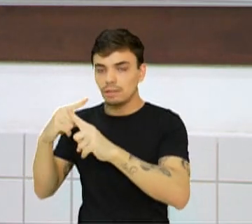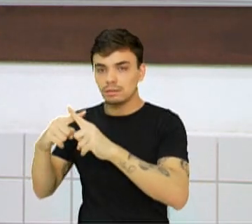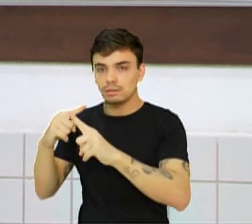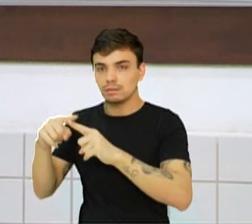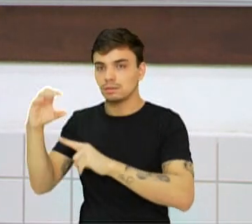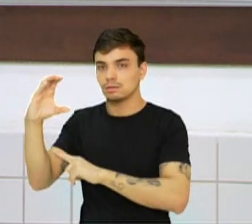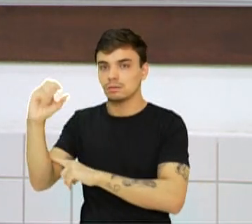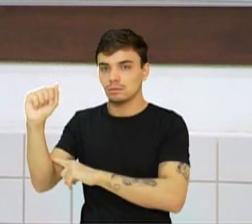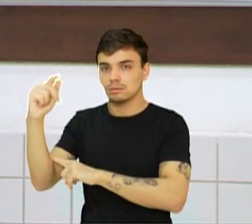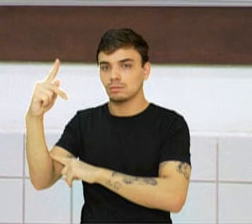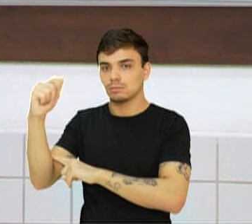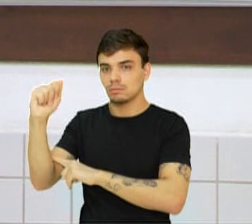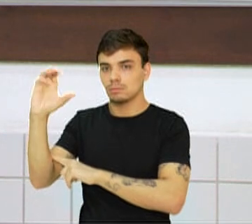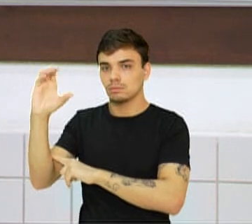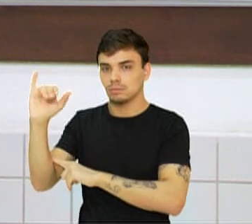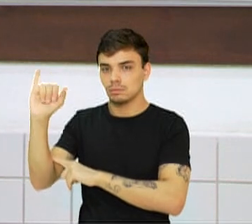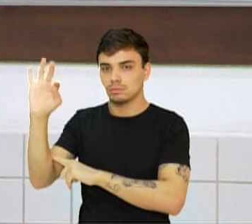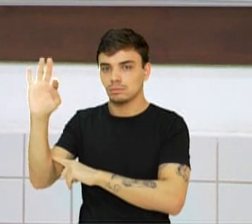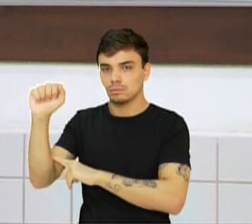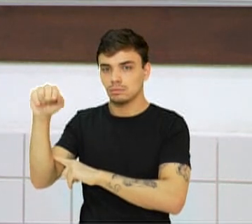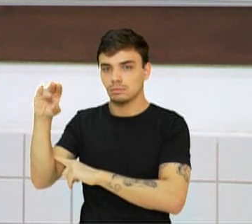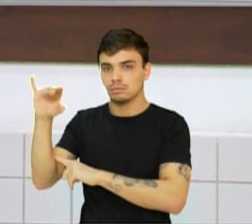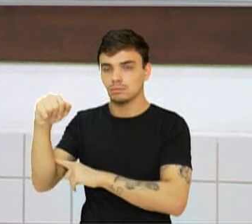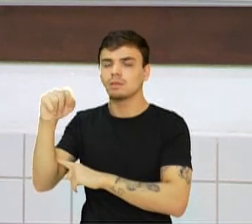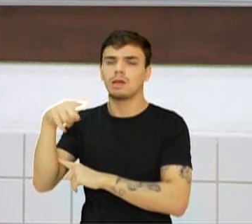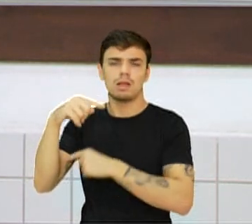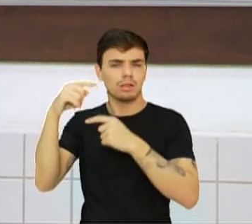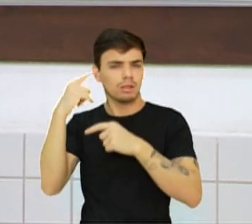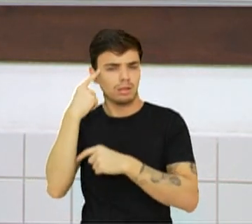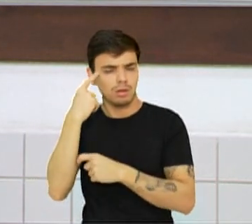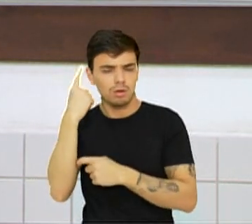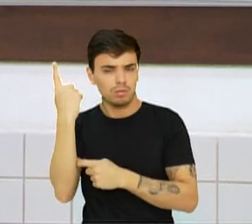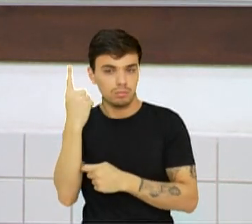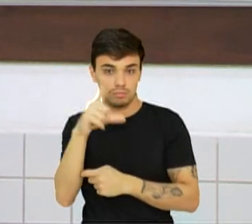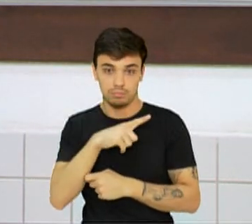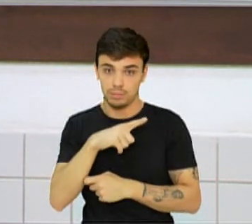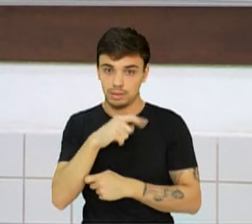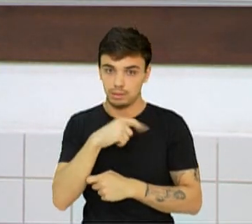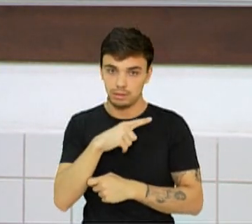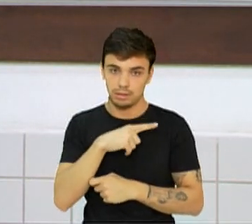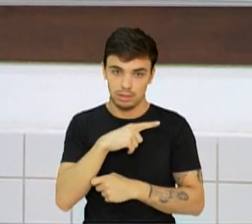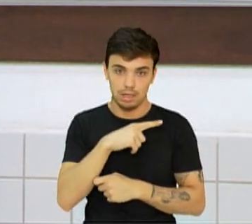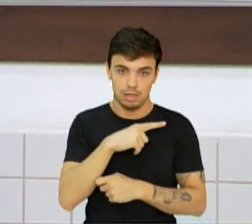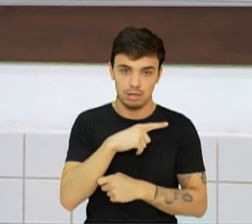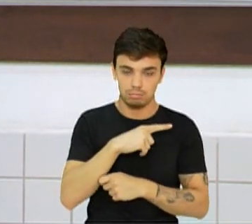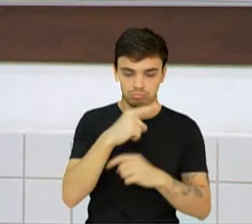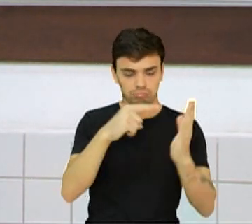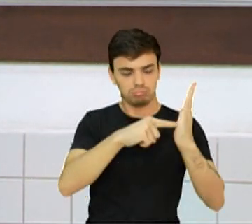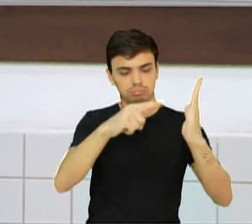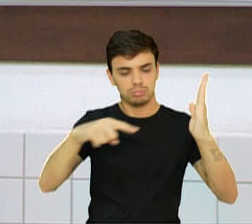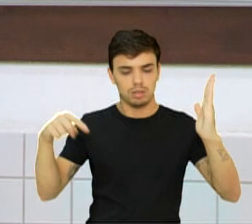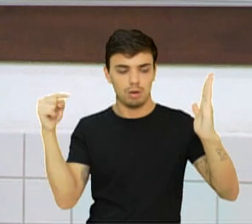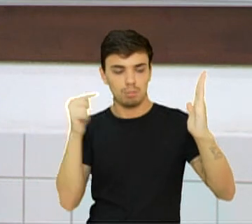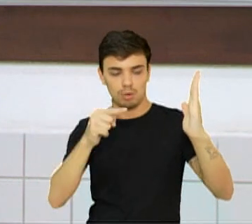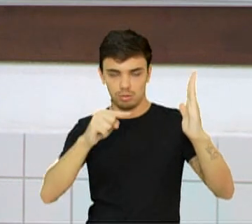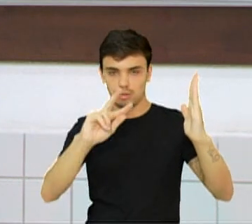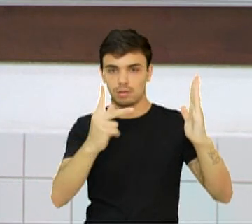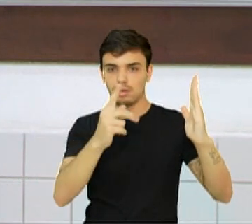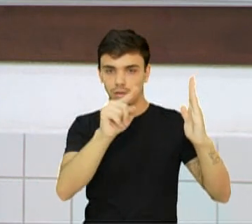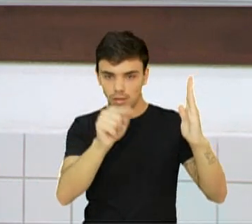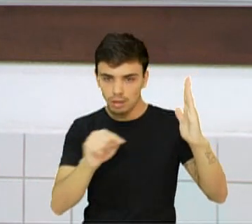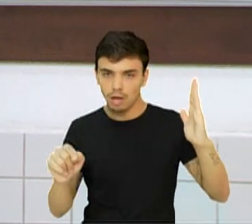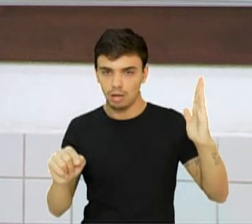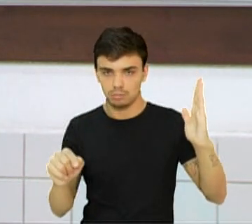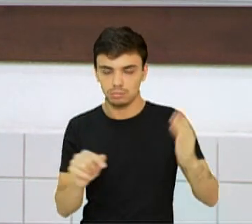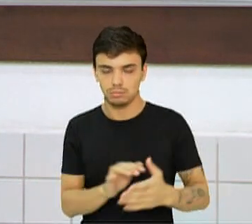capacitância. Essa frequência angular é bem tranquila. Basta você ter a frequência em Hertz, do sinal que está alimentando o